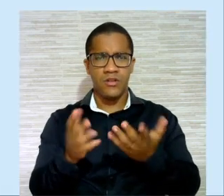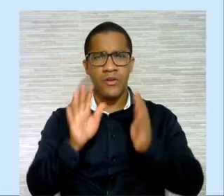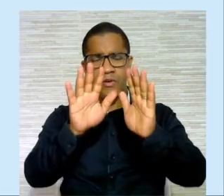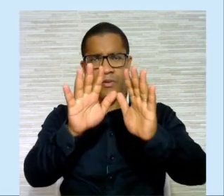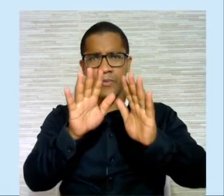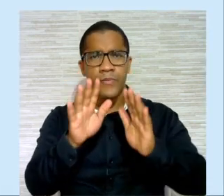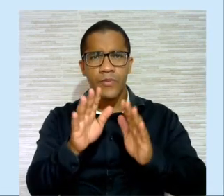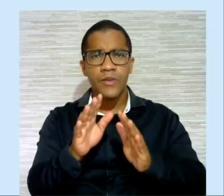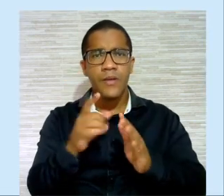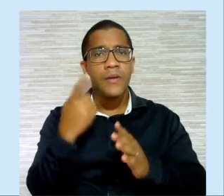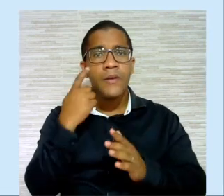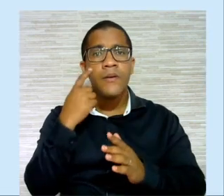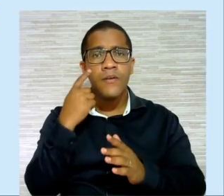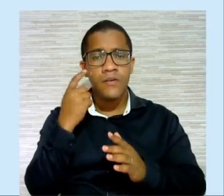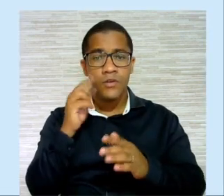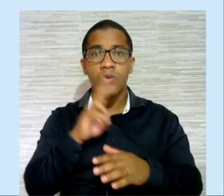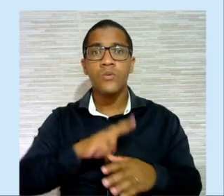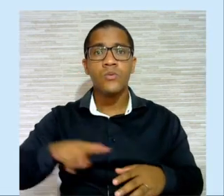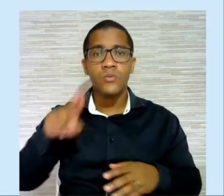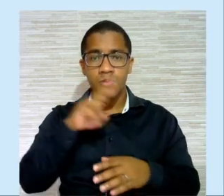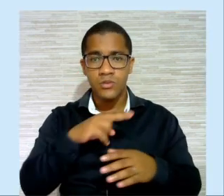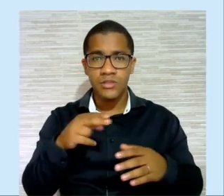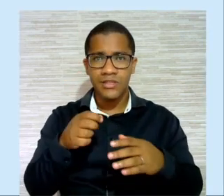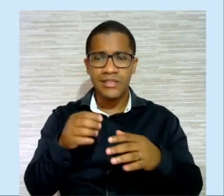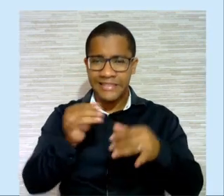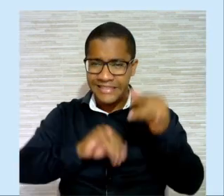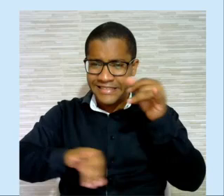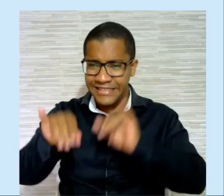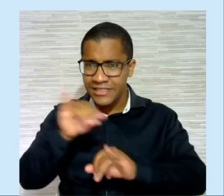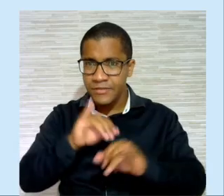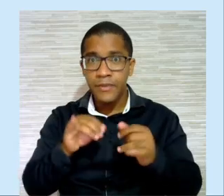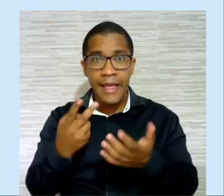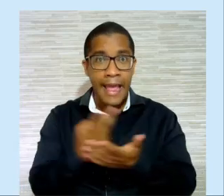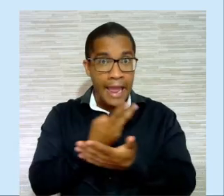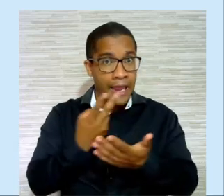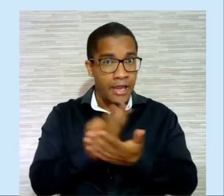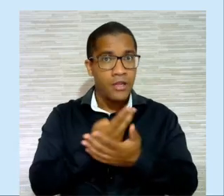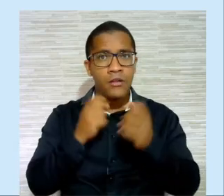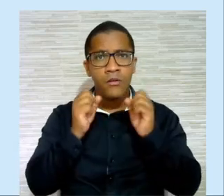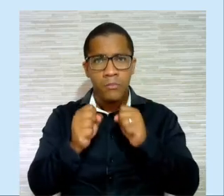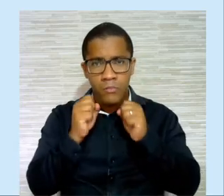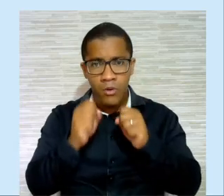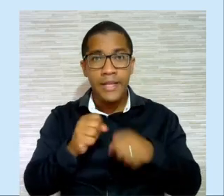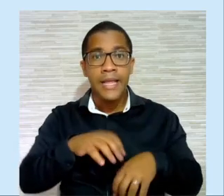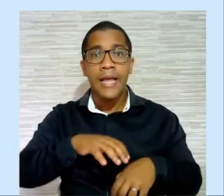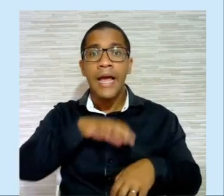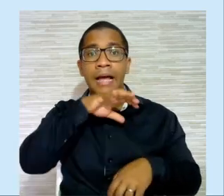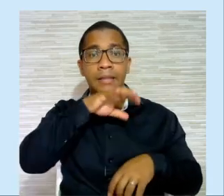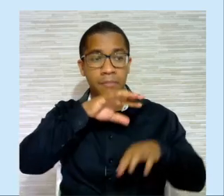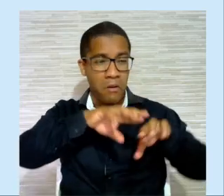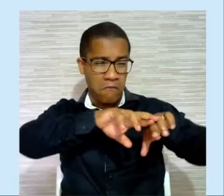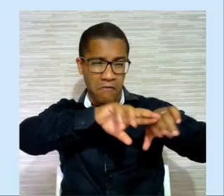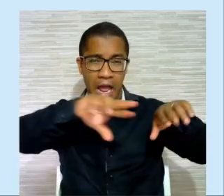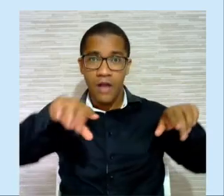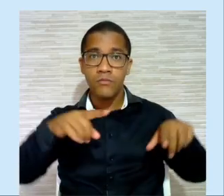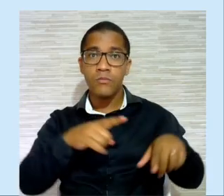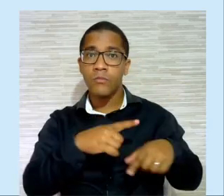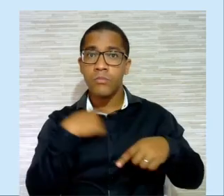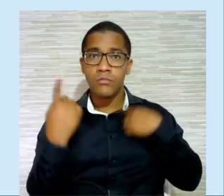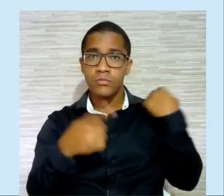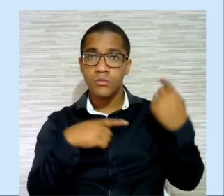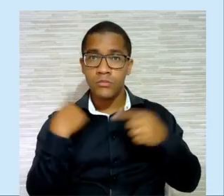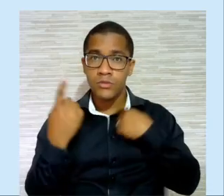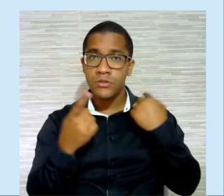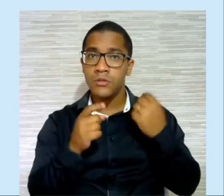mim, gente. O uso incorreto desses materiais químicos pode causar a morte de outros animais, tá?